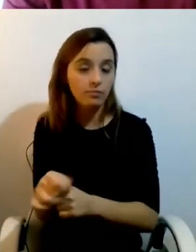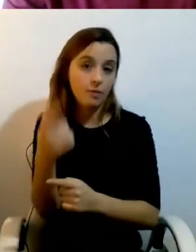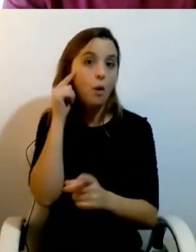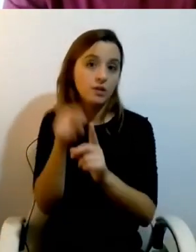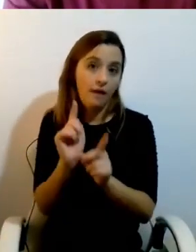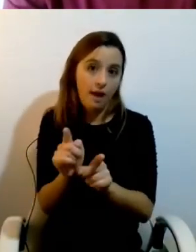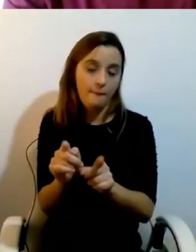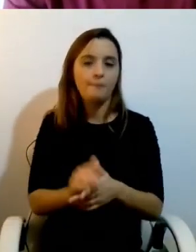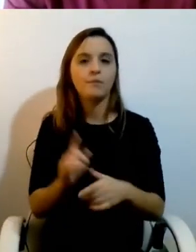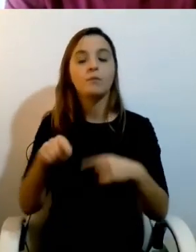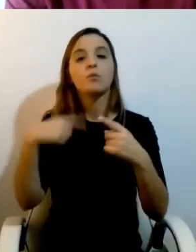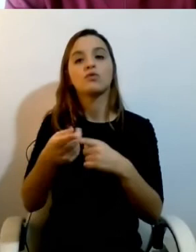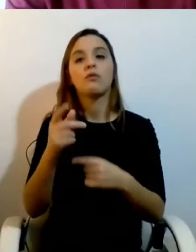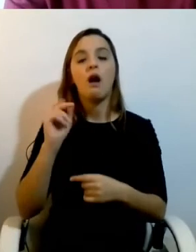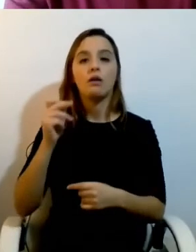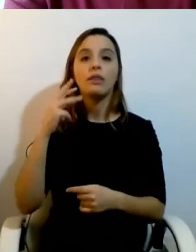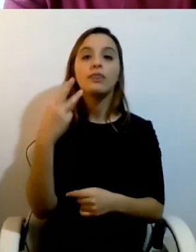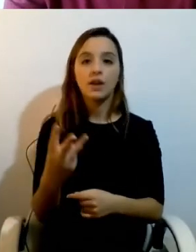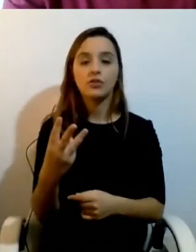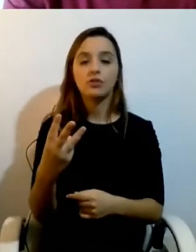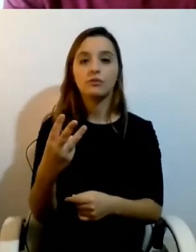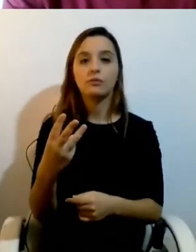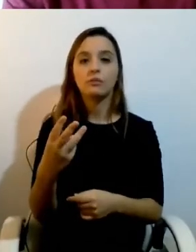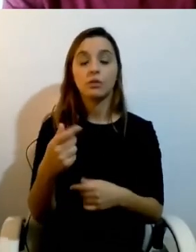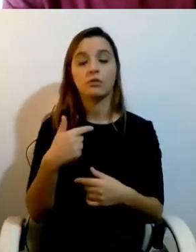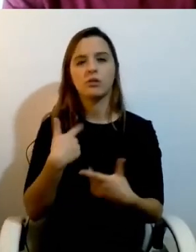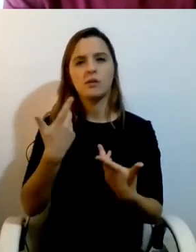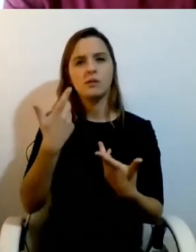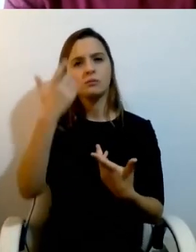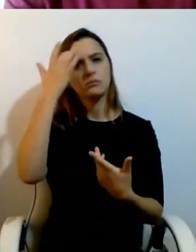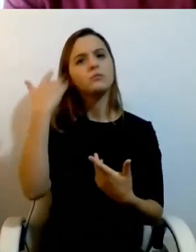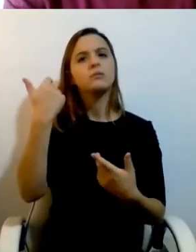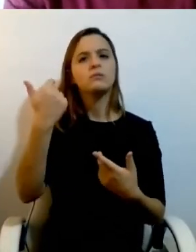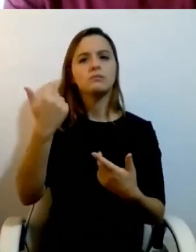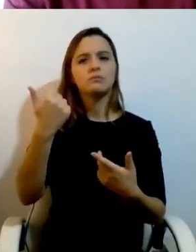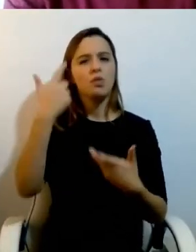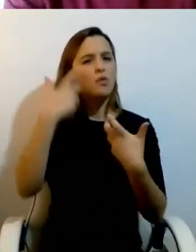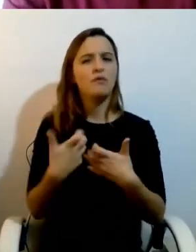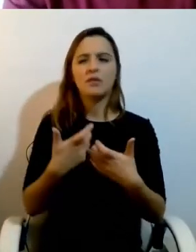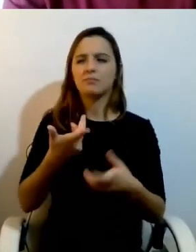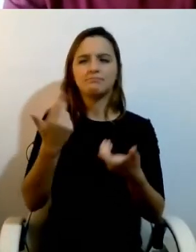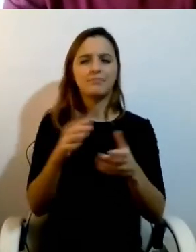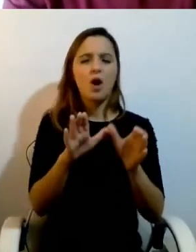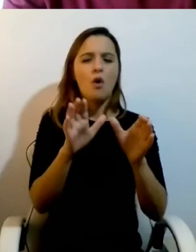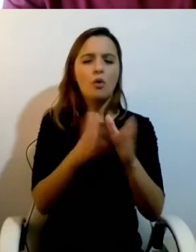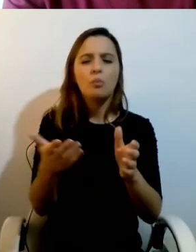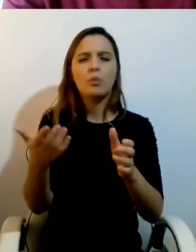3 anos, eu duvido que haja uma organização na área da deficiência em Portugal que não saiba o que é a vida independente e que não